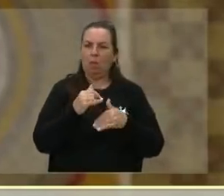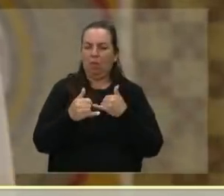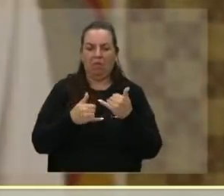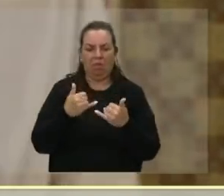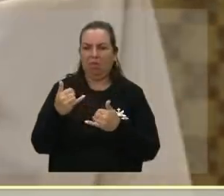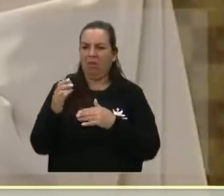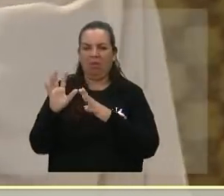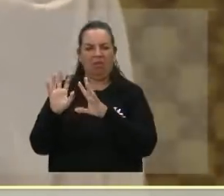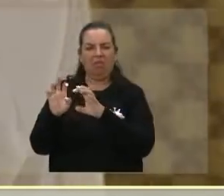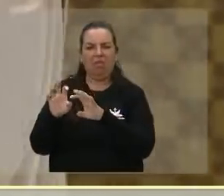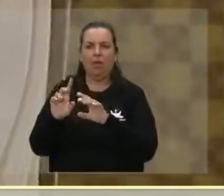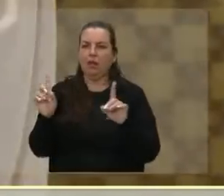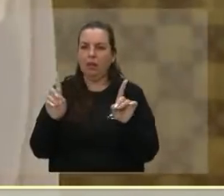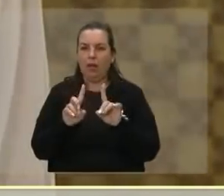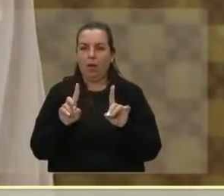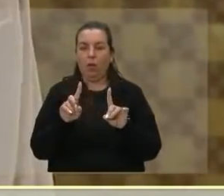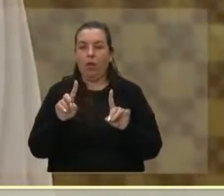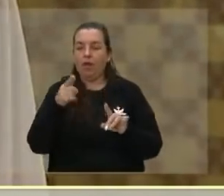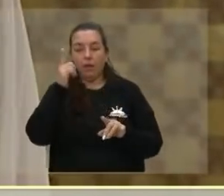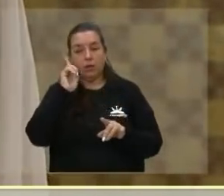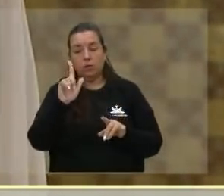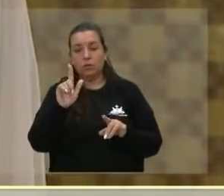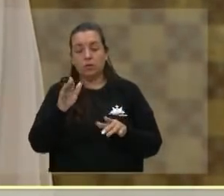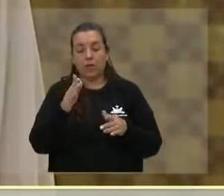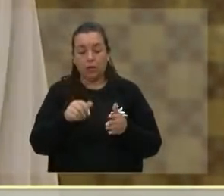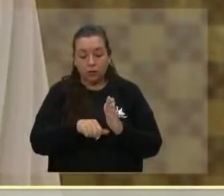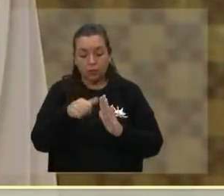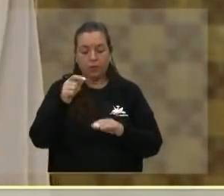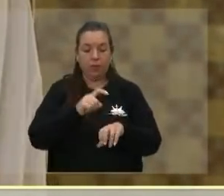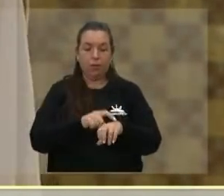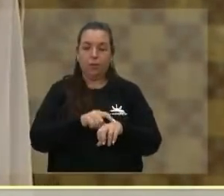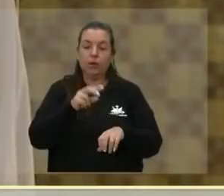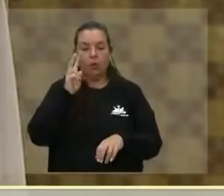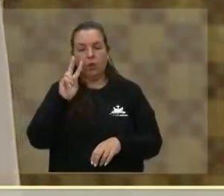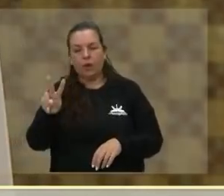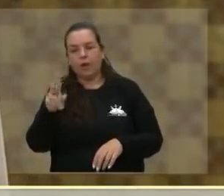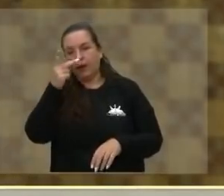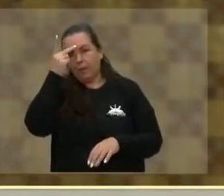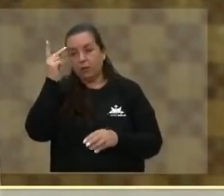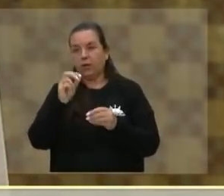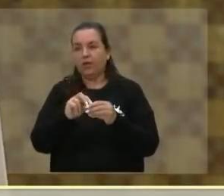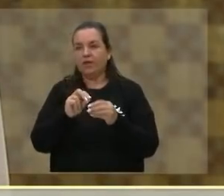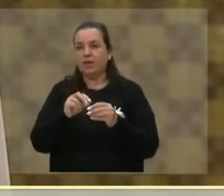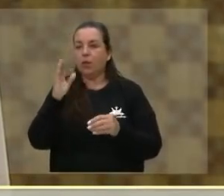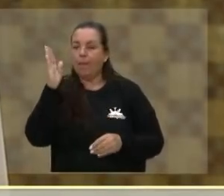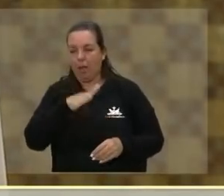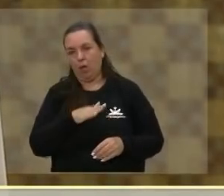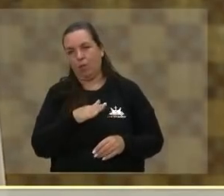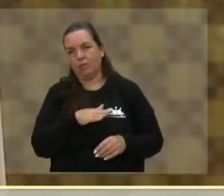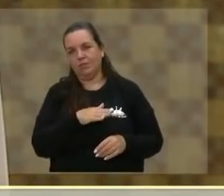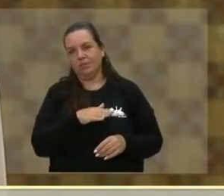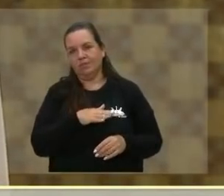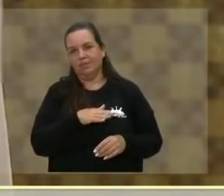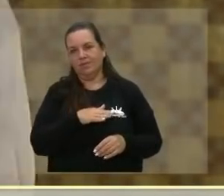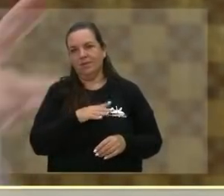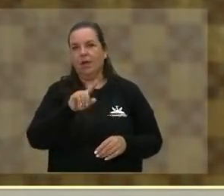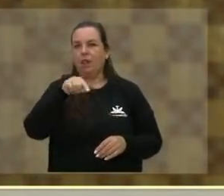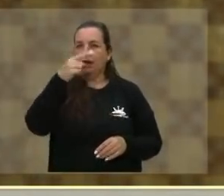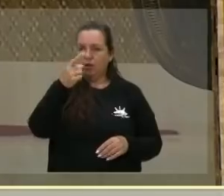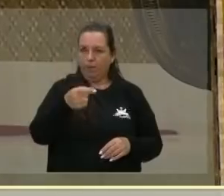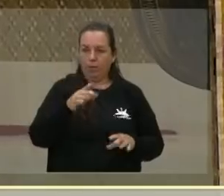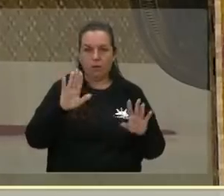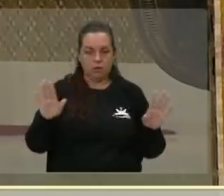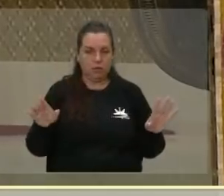ela não consegue a priori no primeiro momento olhar que a pessoa está fazendo aquilo por mal depois